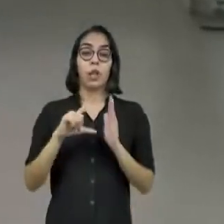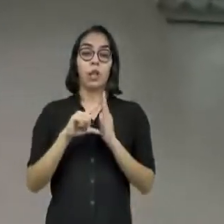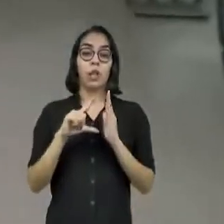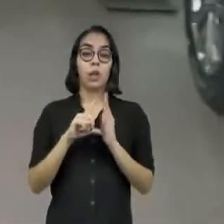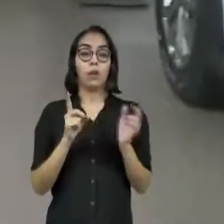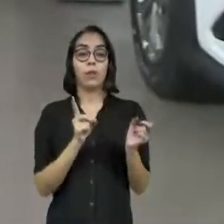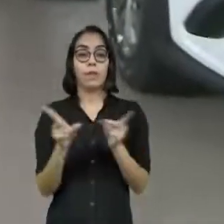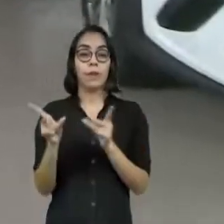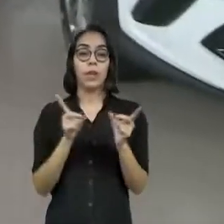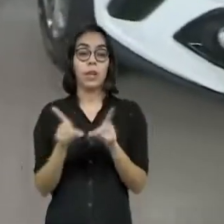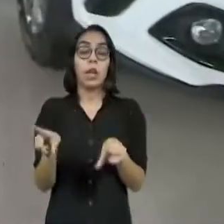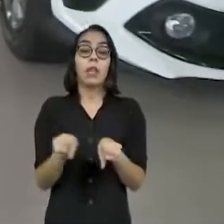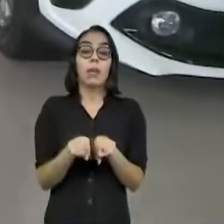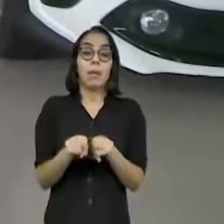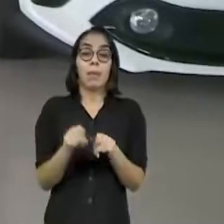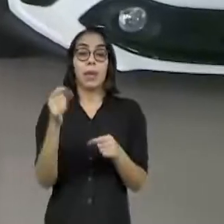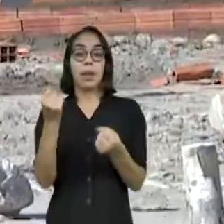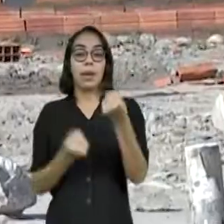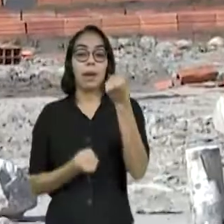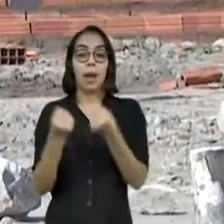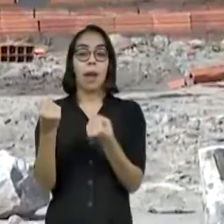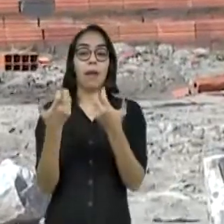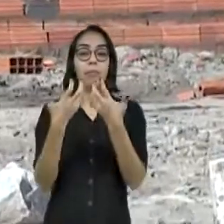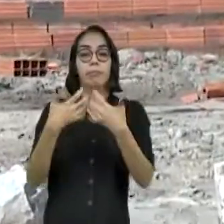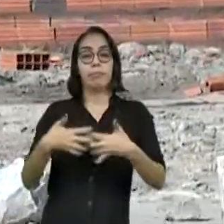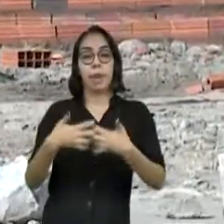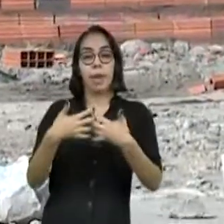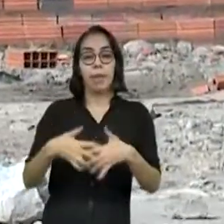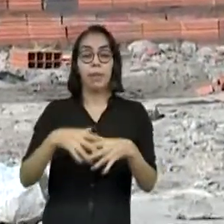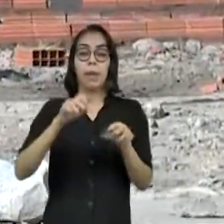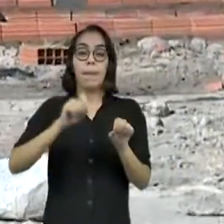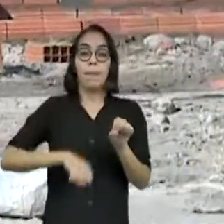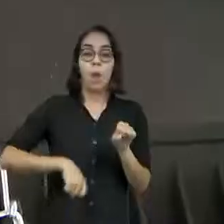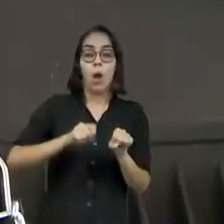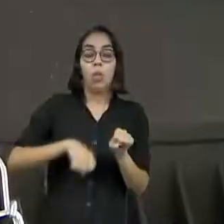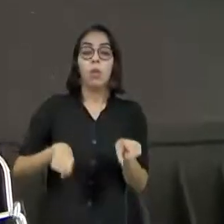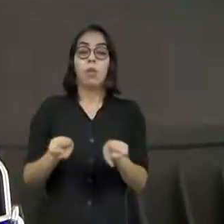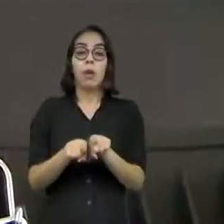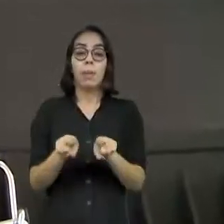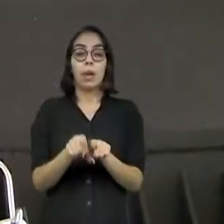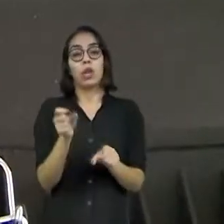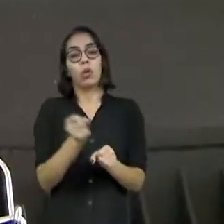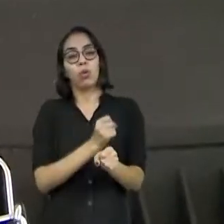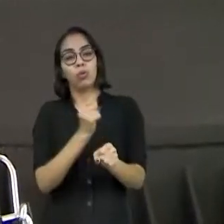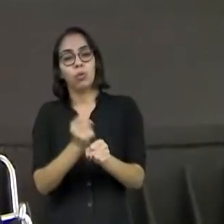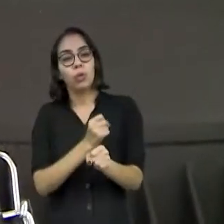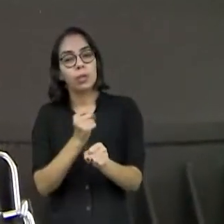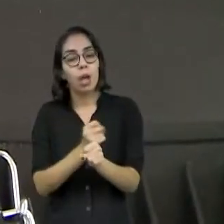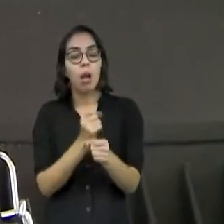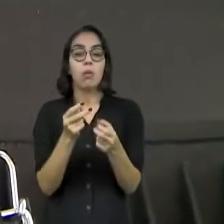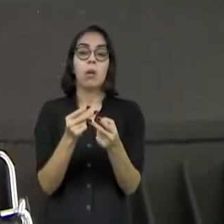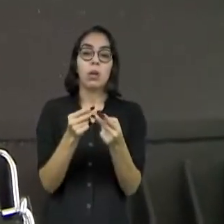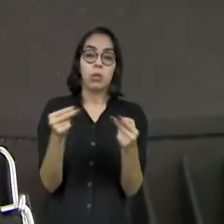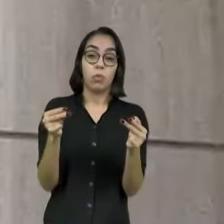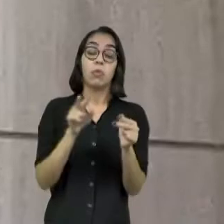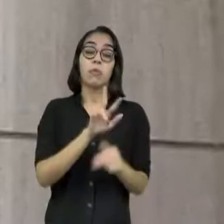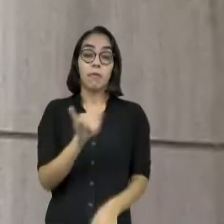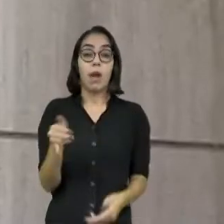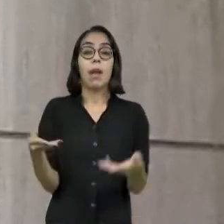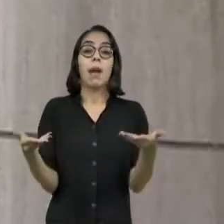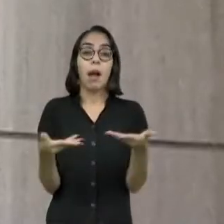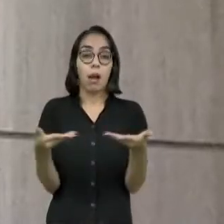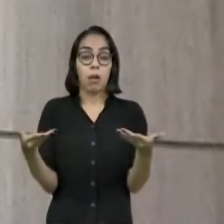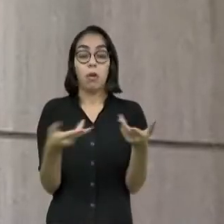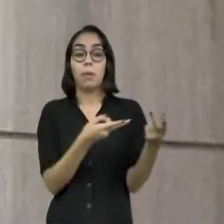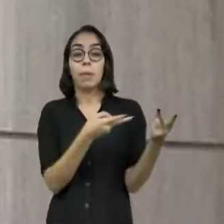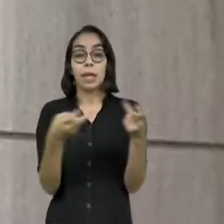veículos, motocicletas, partes e peças e também os materiais de construção, o Ceará apresenta cenário de estabilidade. No